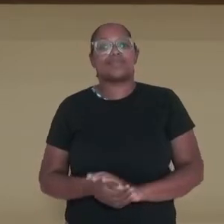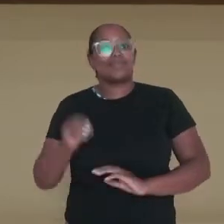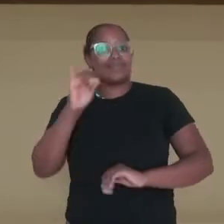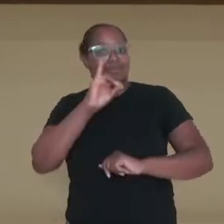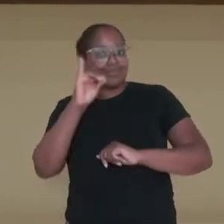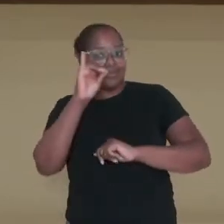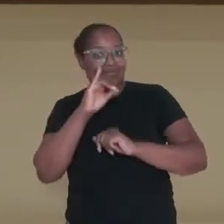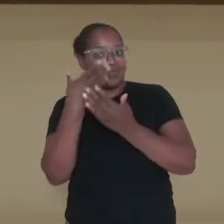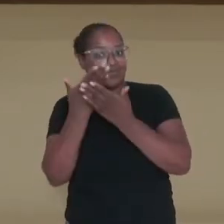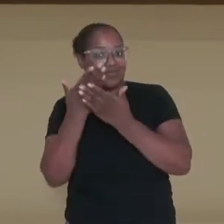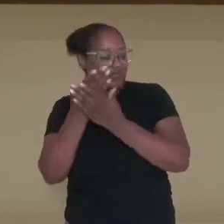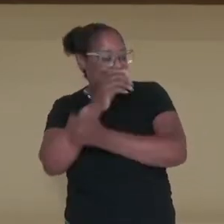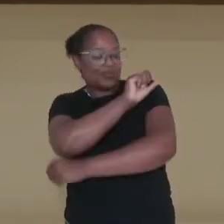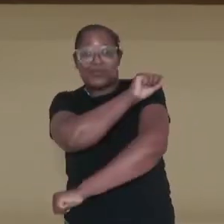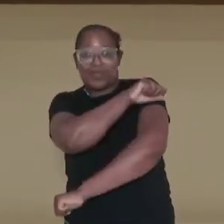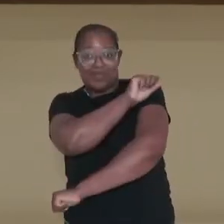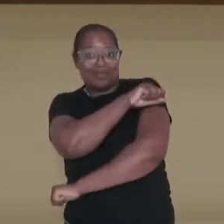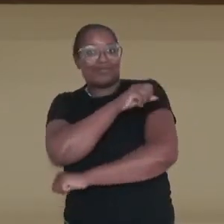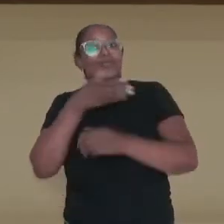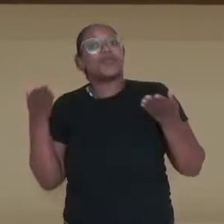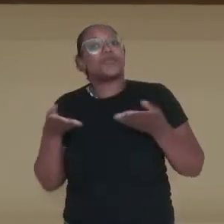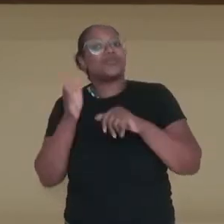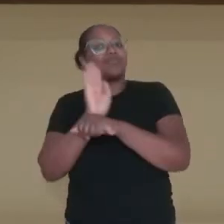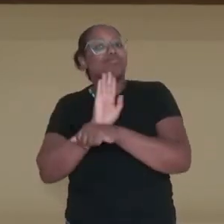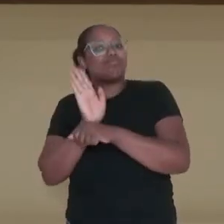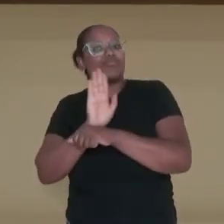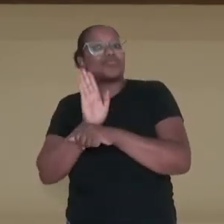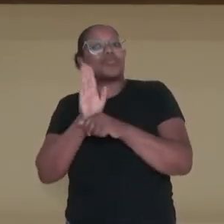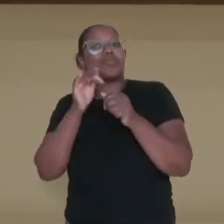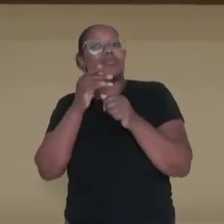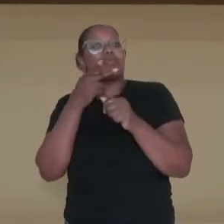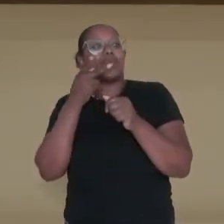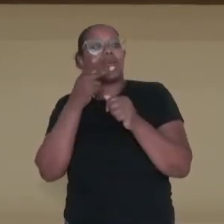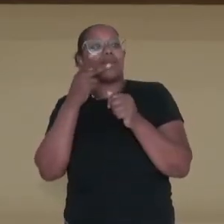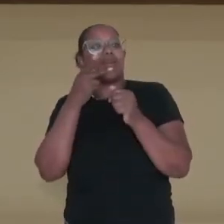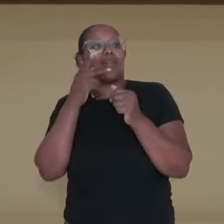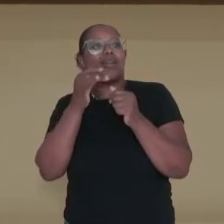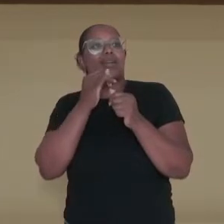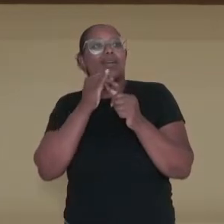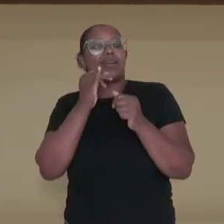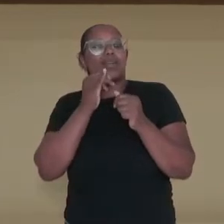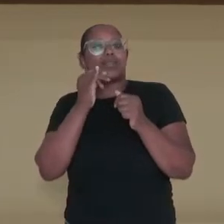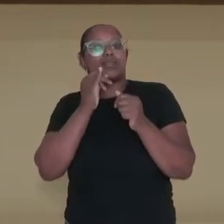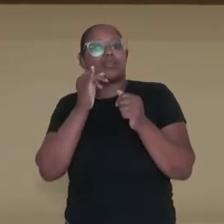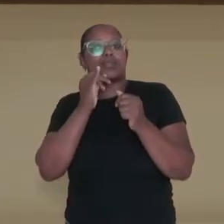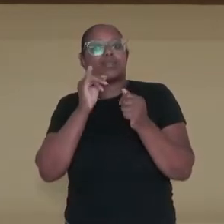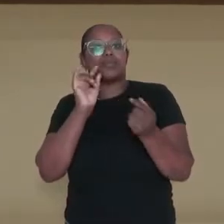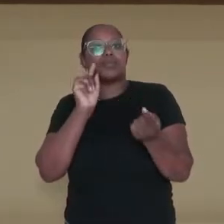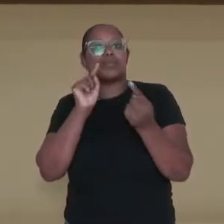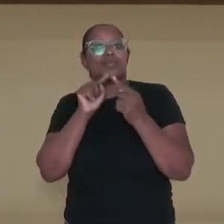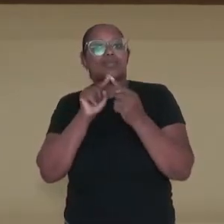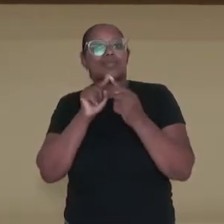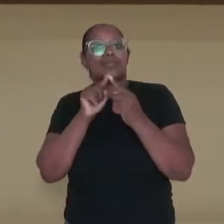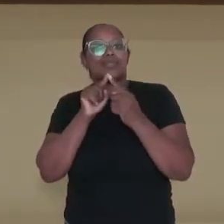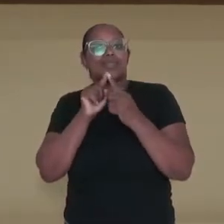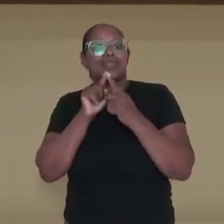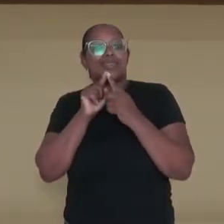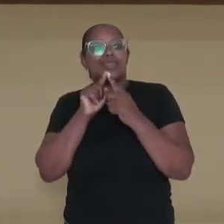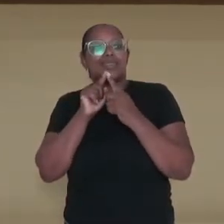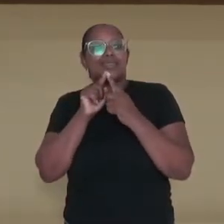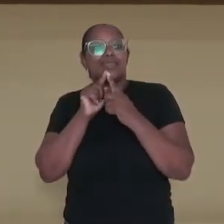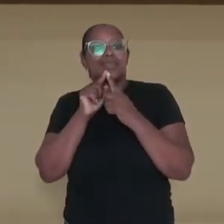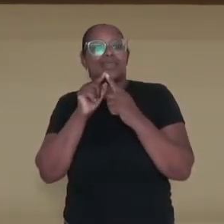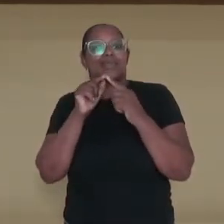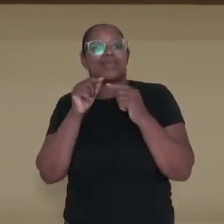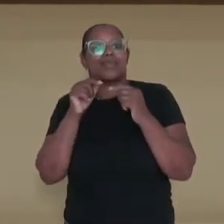Olá, estudantes do oitavo ano. Nesse vídeo vamos falar sobre tipos de sujeito. Você acha que teria dificuldades para ler um texto em português